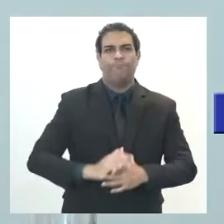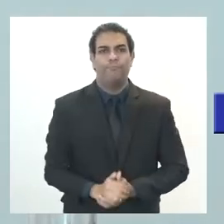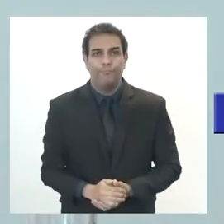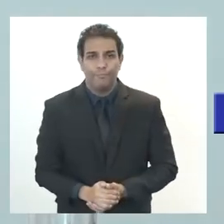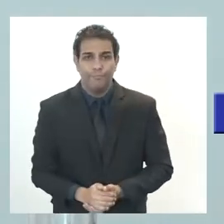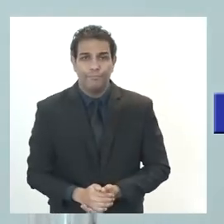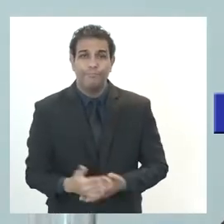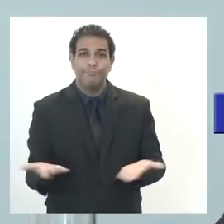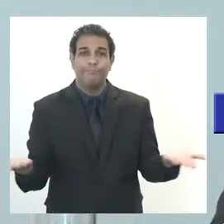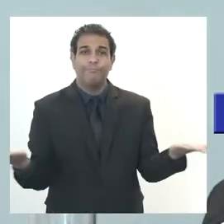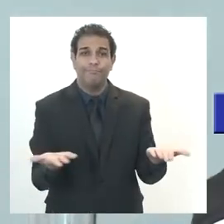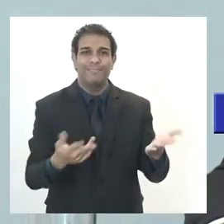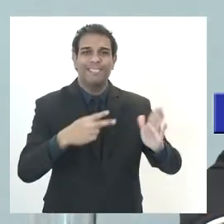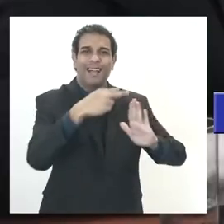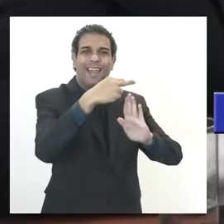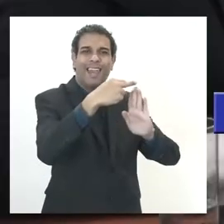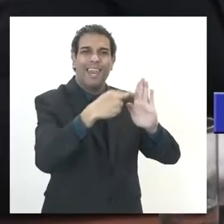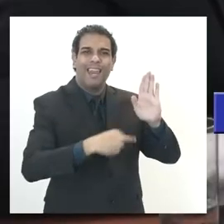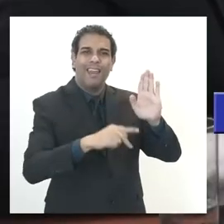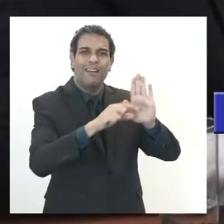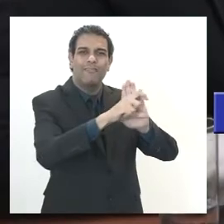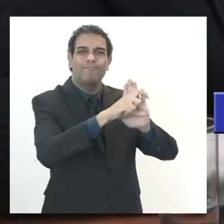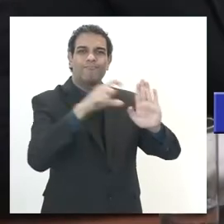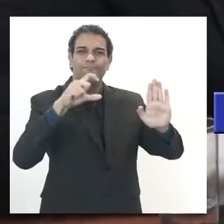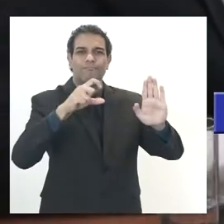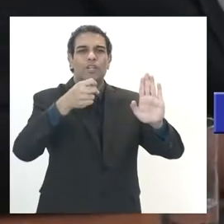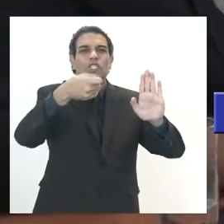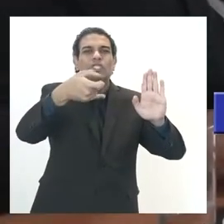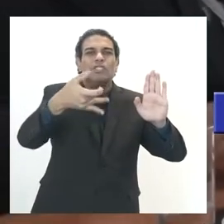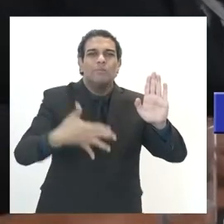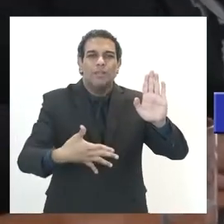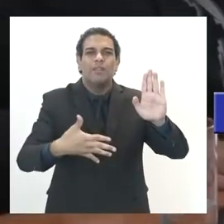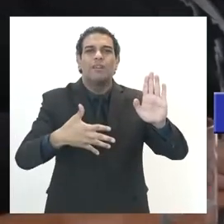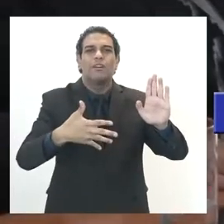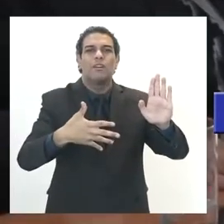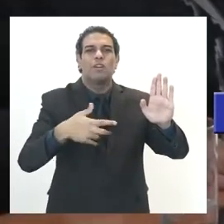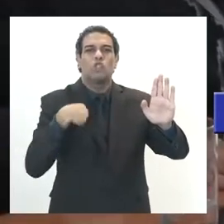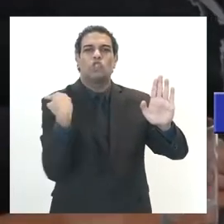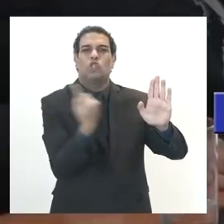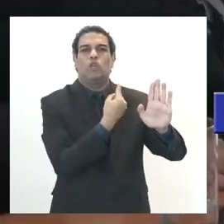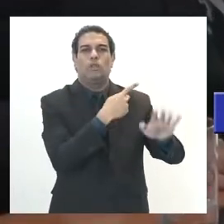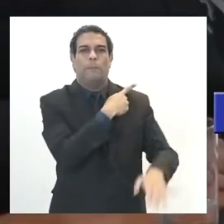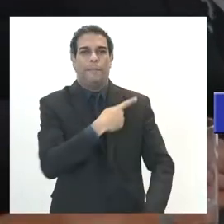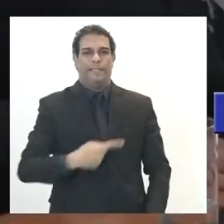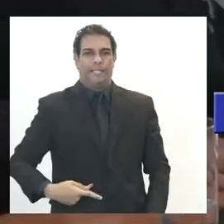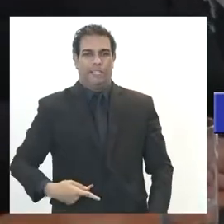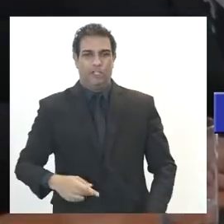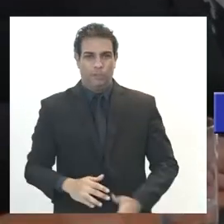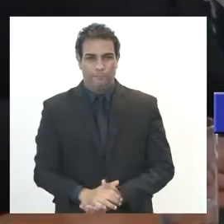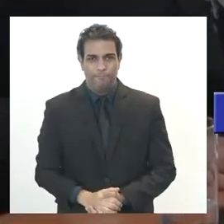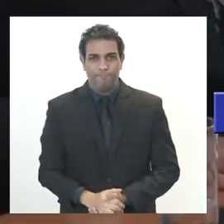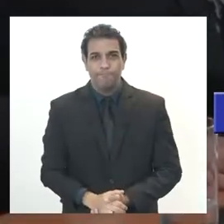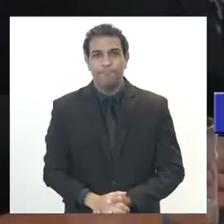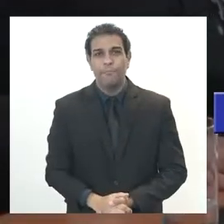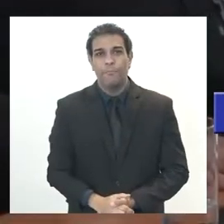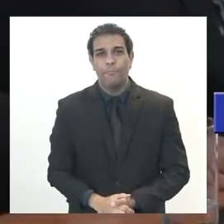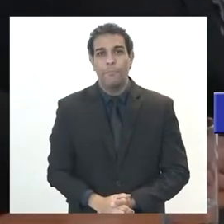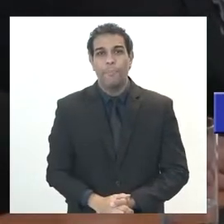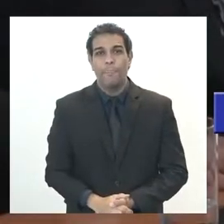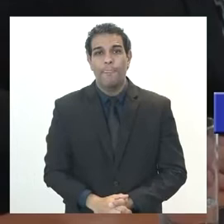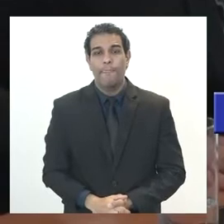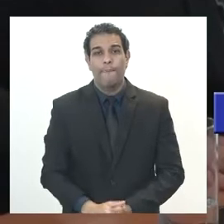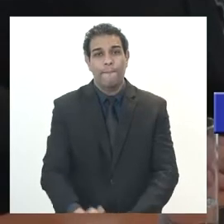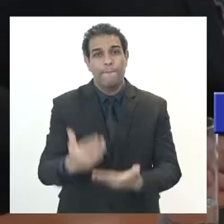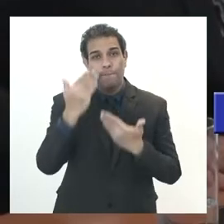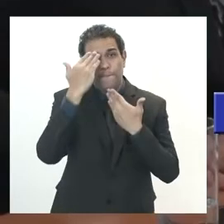eu gostaria de ver só uma pequena nota a deputado que o valente aqui mandou tá primeiramente